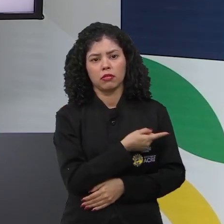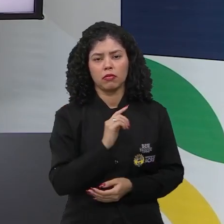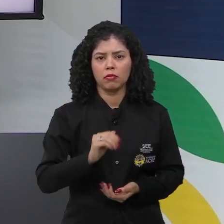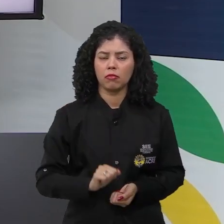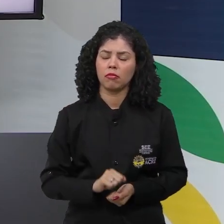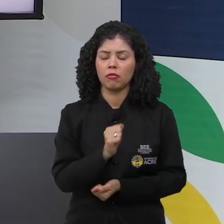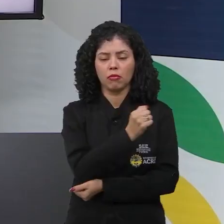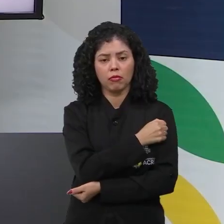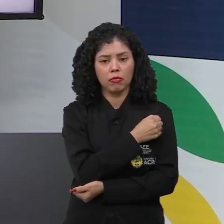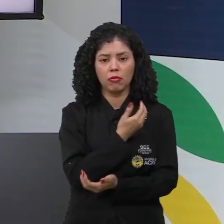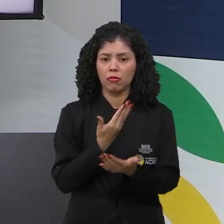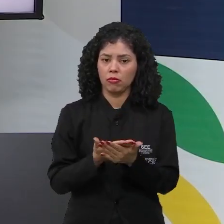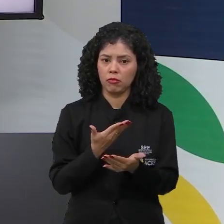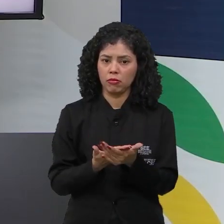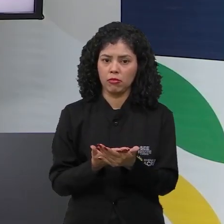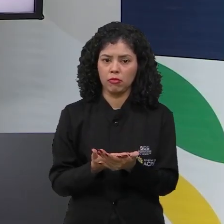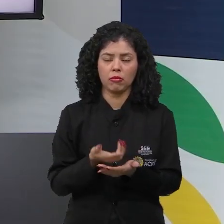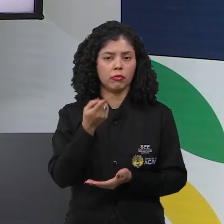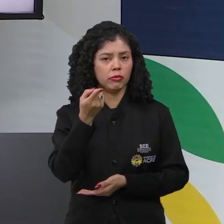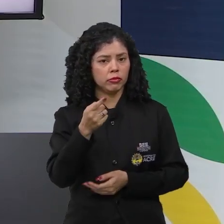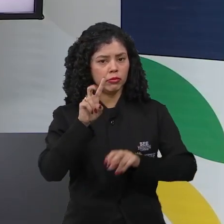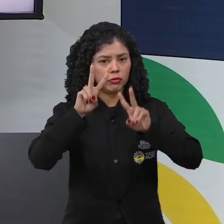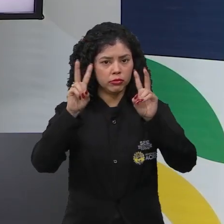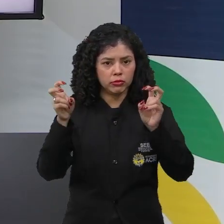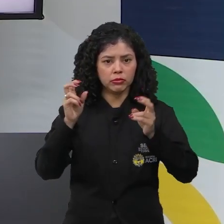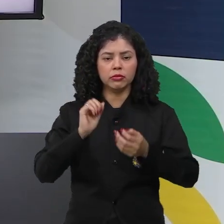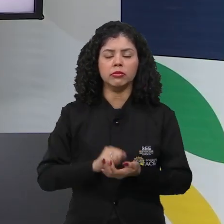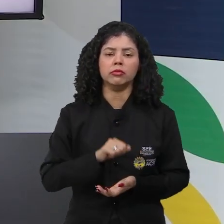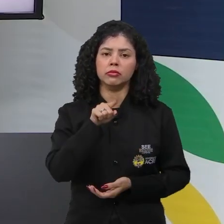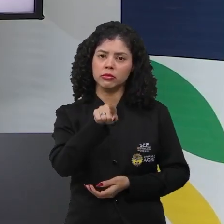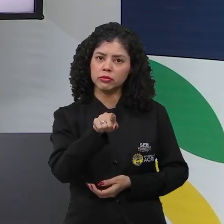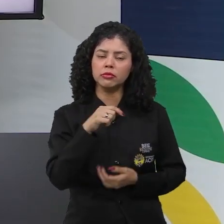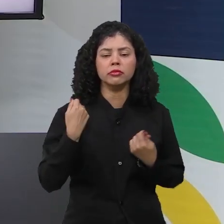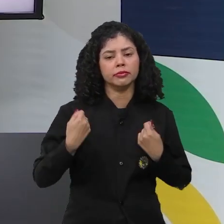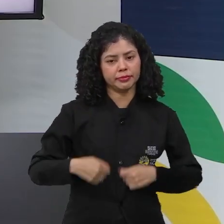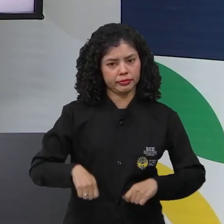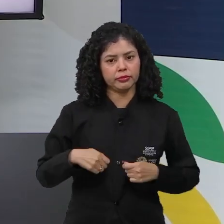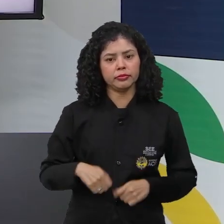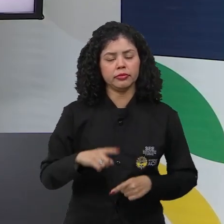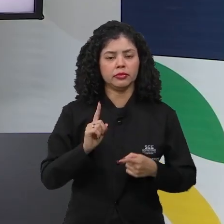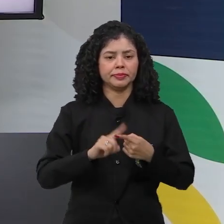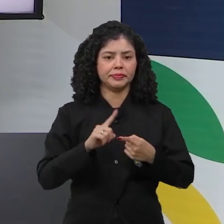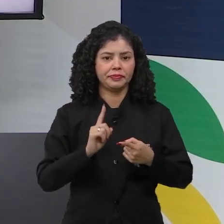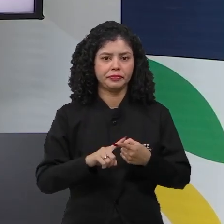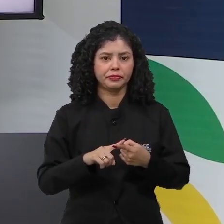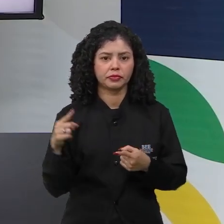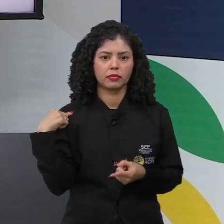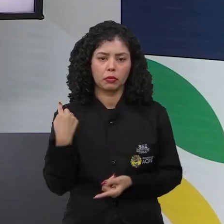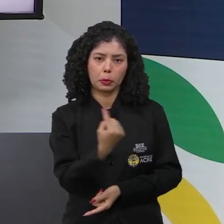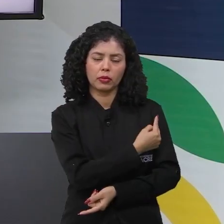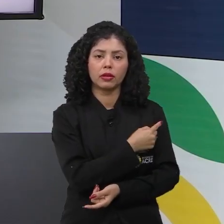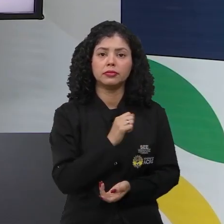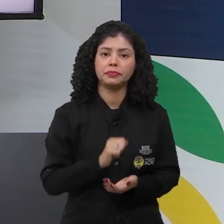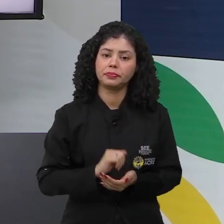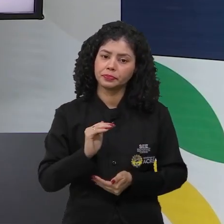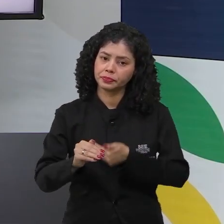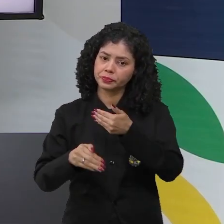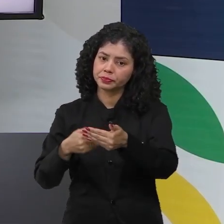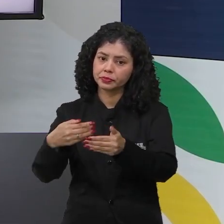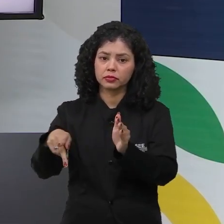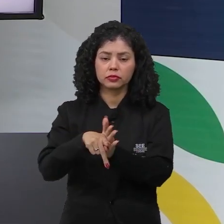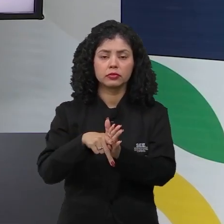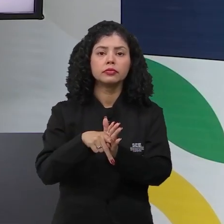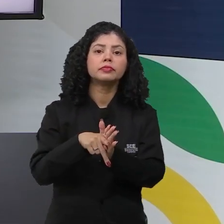enquanto alunos, estudamos esse tema? Aí é que vocês se enganam, porque nós